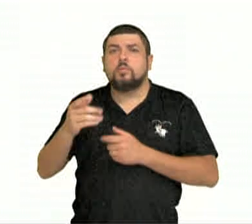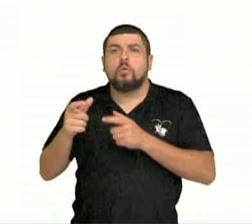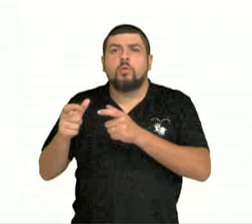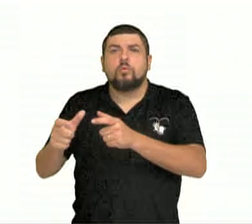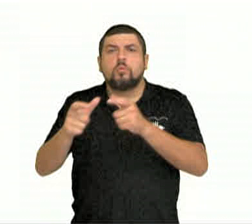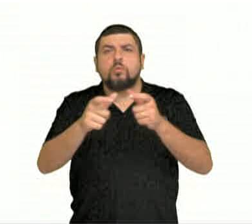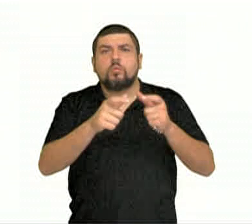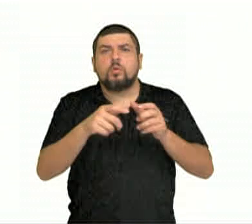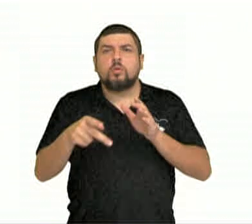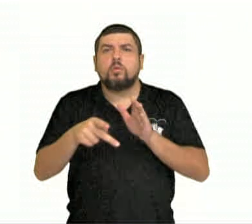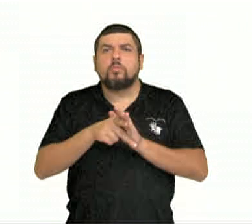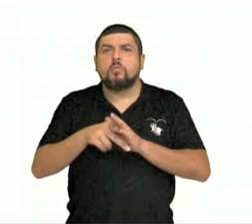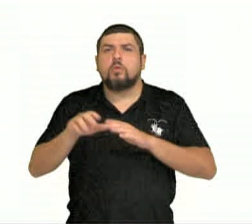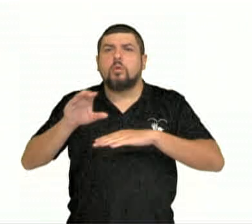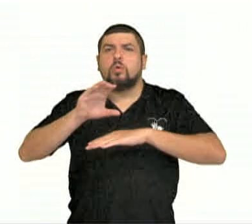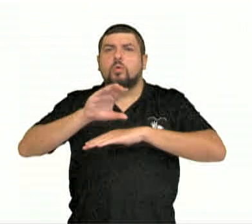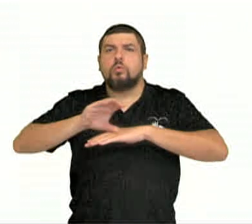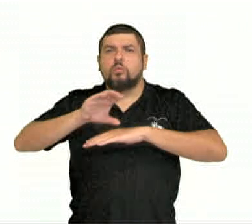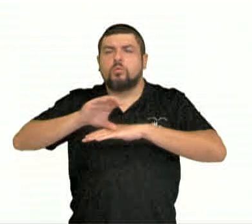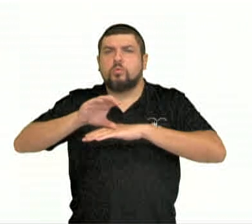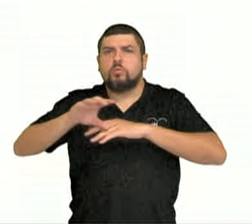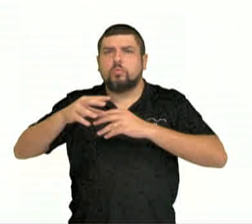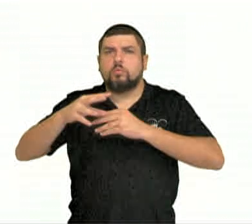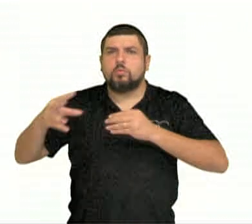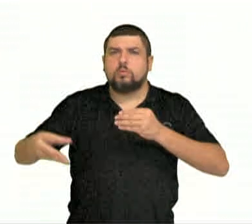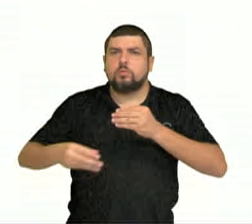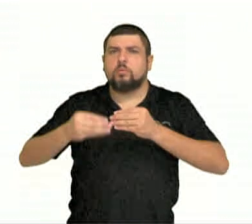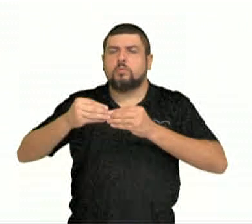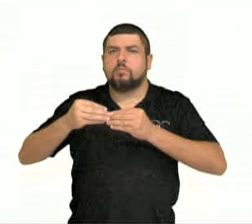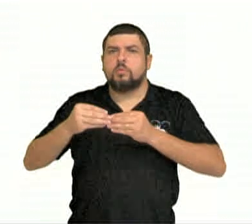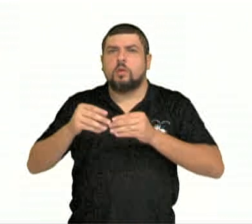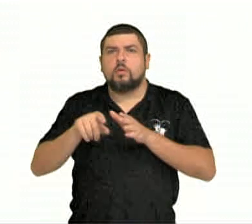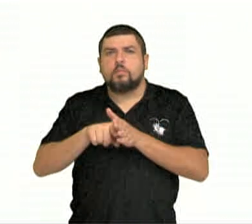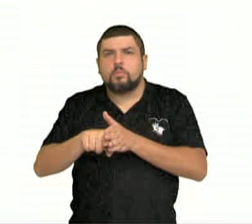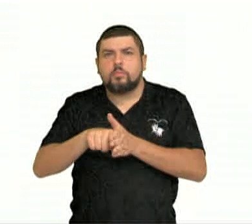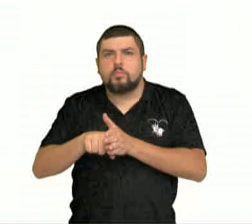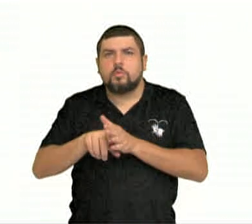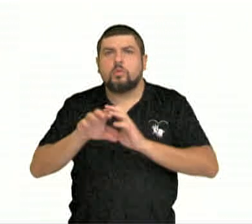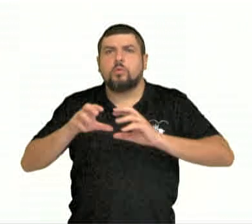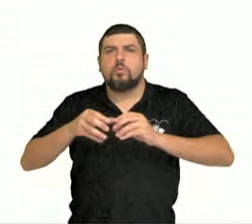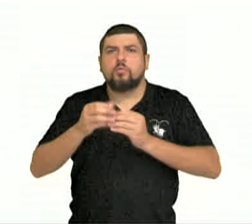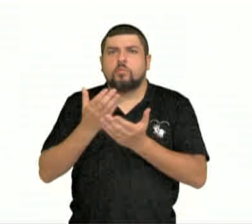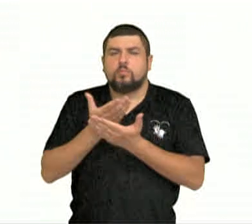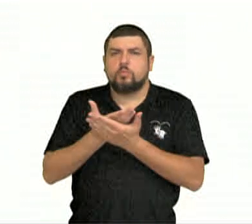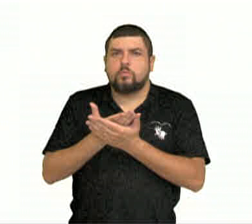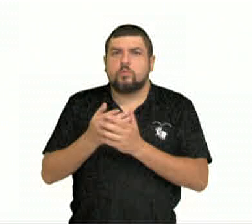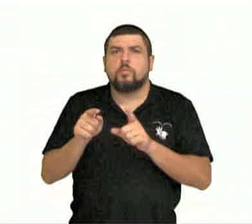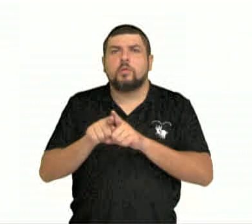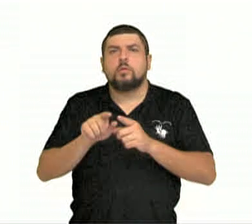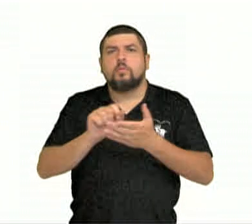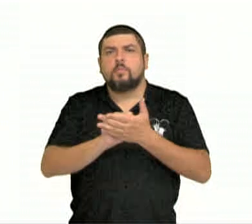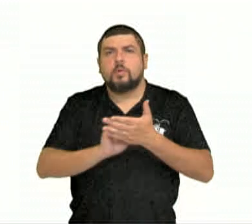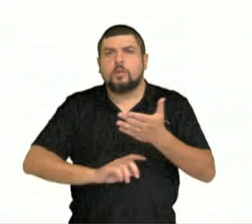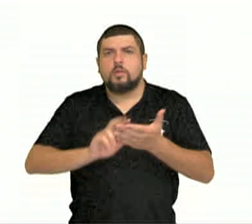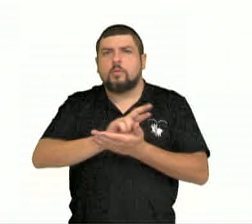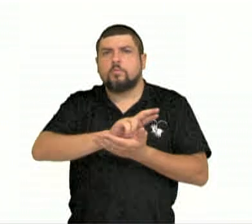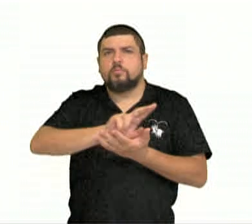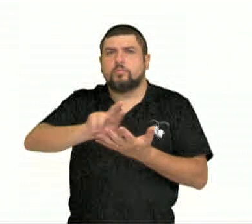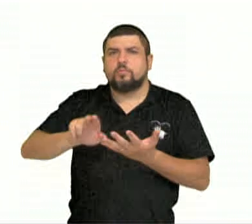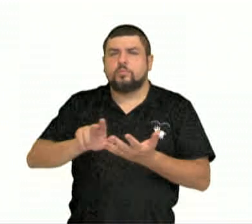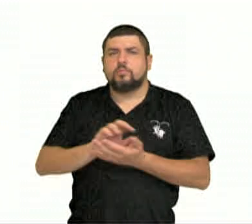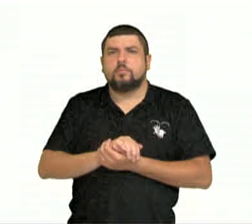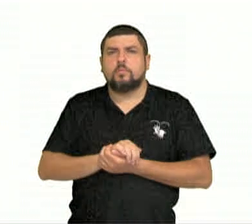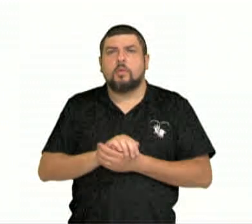extensão, pesquisa, grupos de estudo e demais atividades extraclasse, assim como espaços